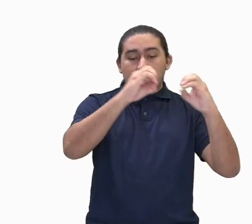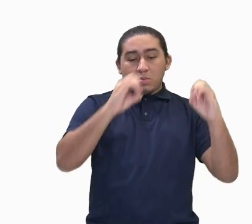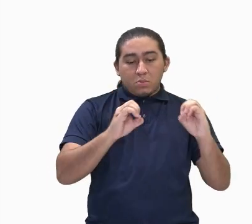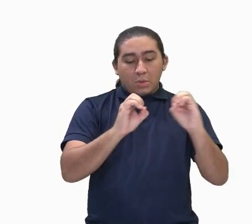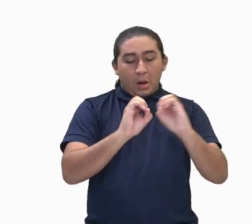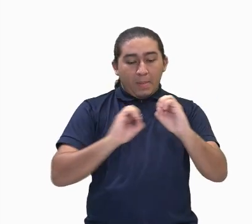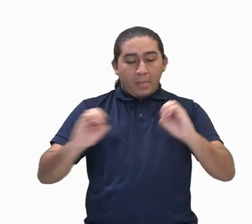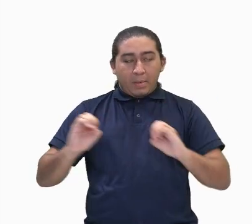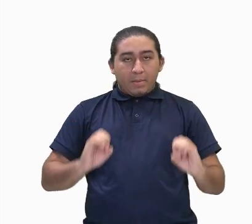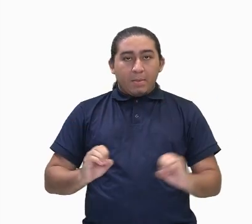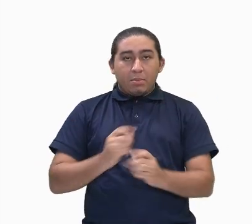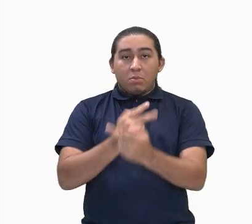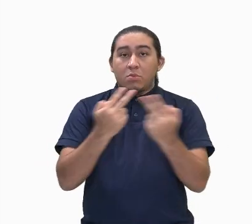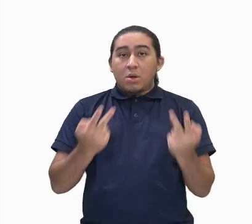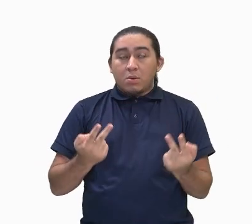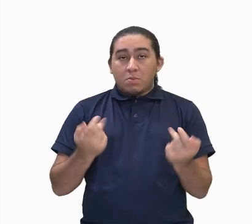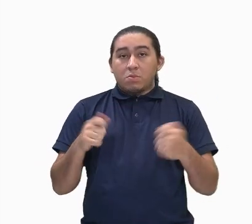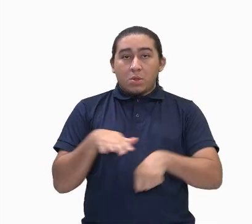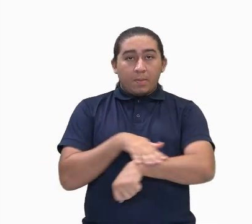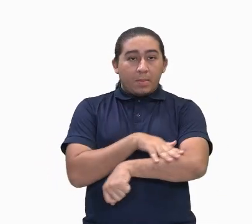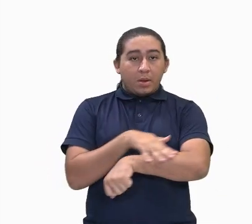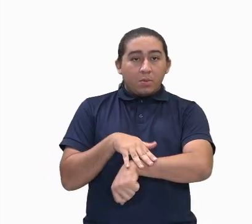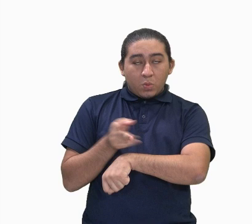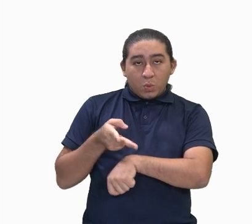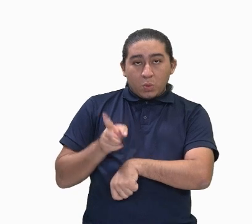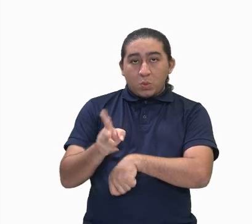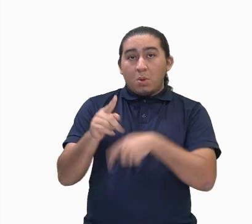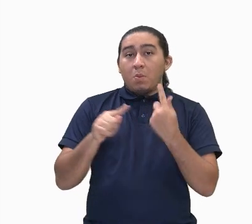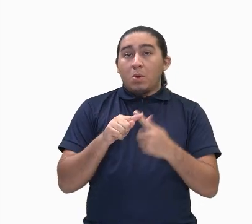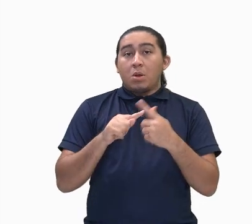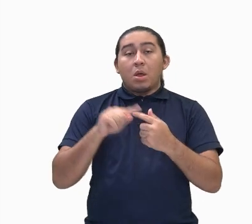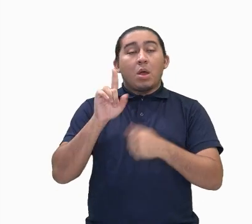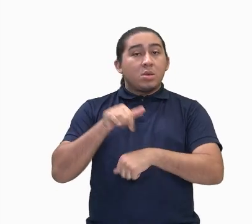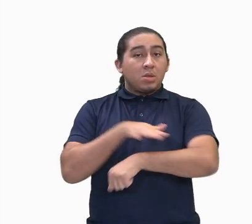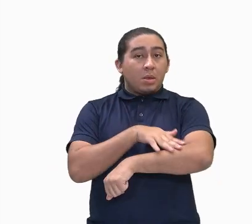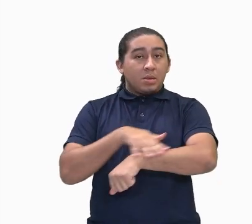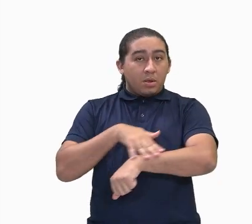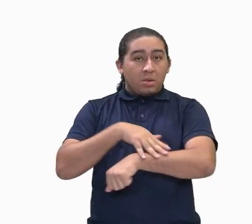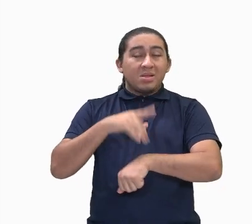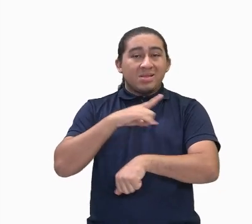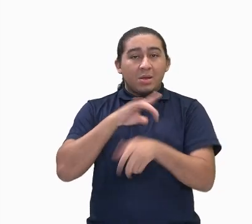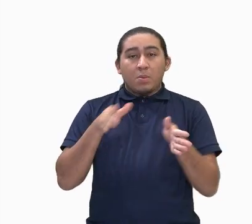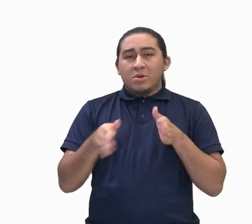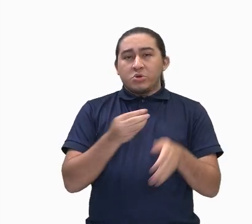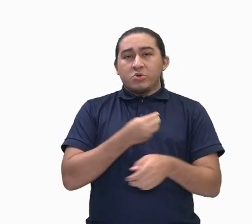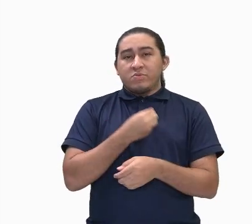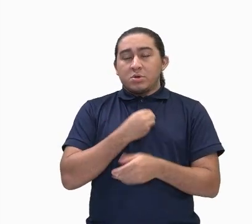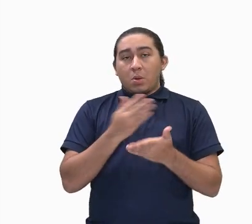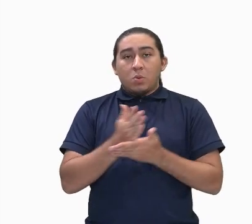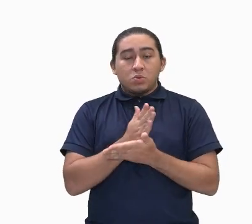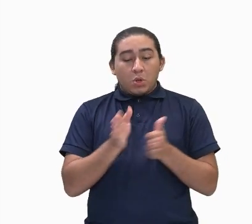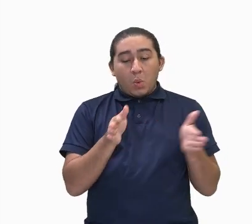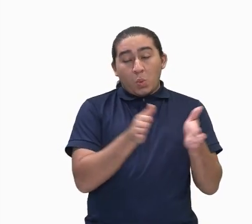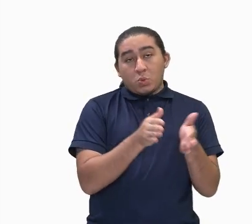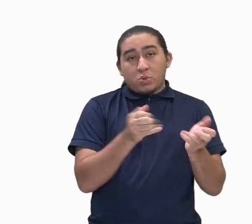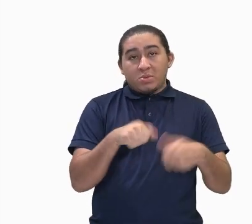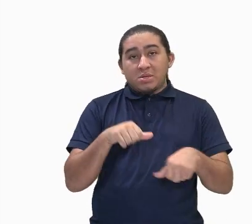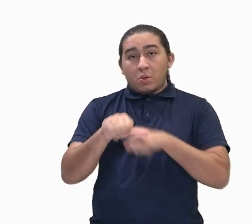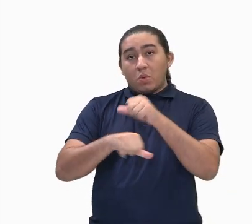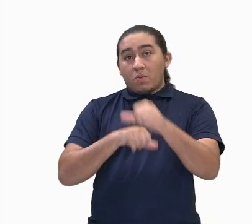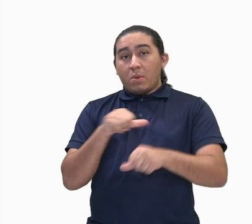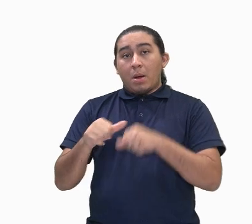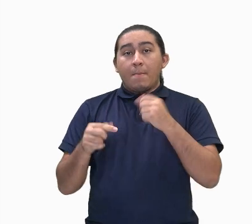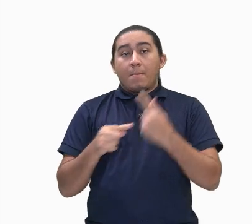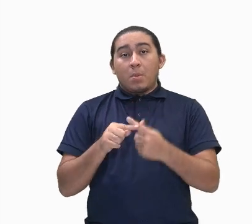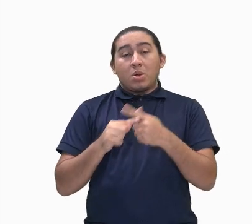uma renovação aí das células da nossa pele. Até porque elas também têm um período de vida, às vezes é curto, né? E precisa se renovar para que a nossa pele